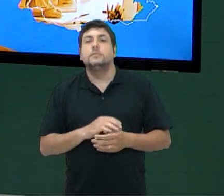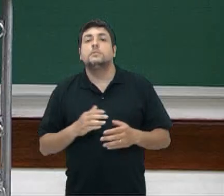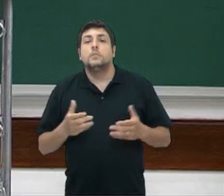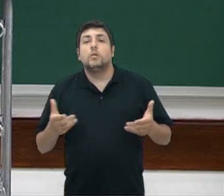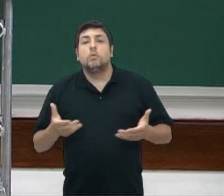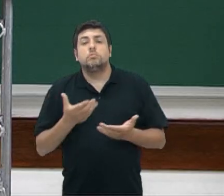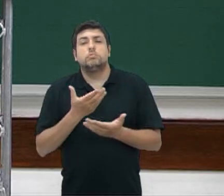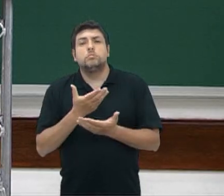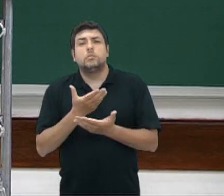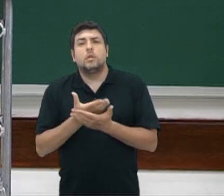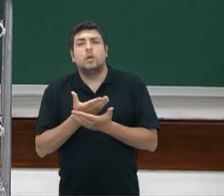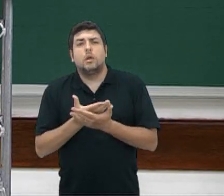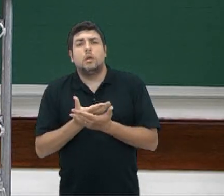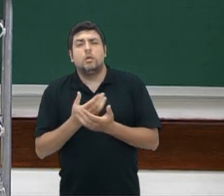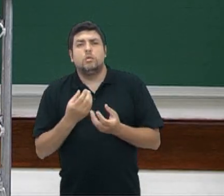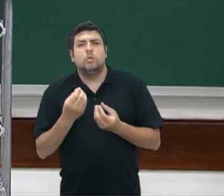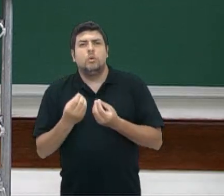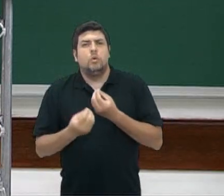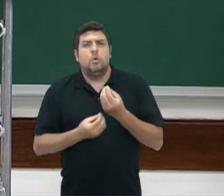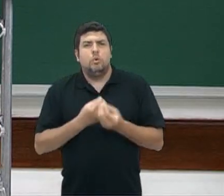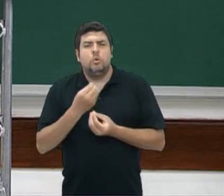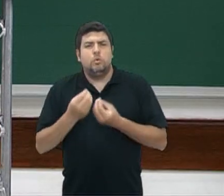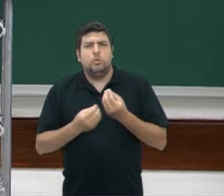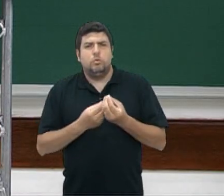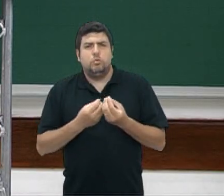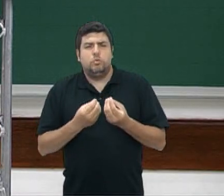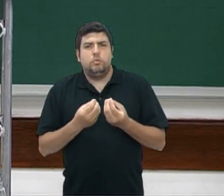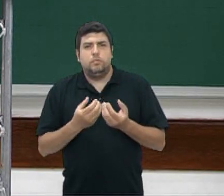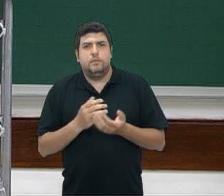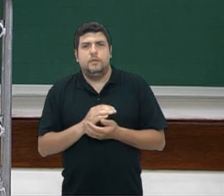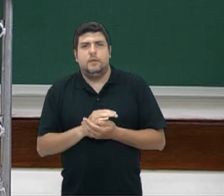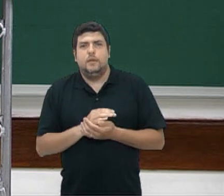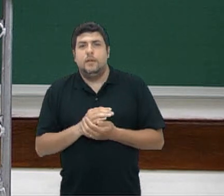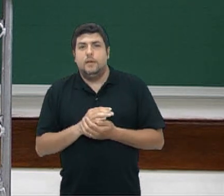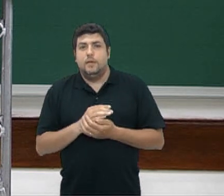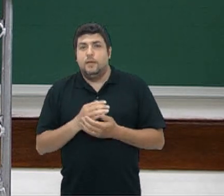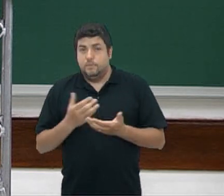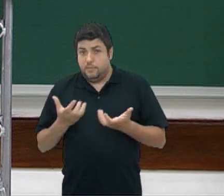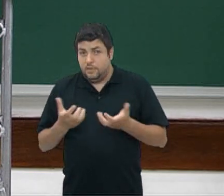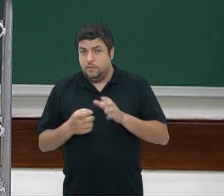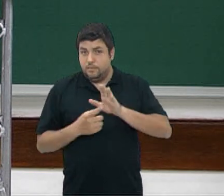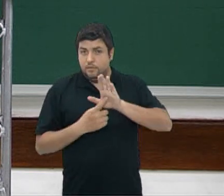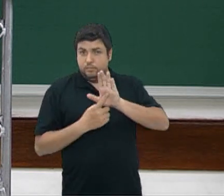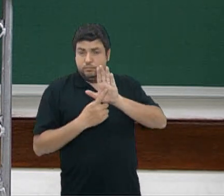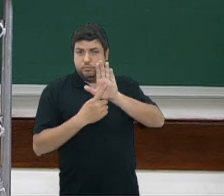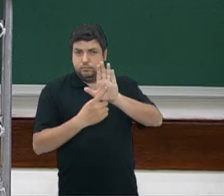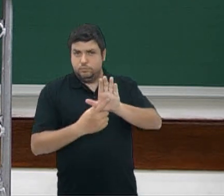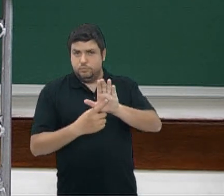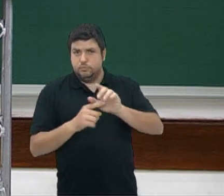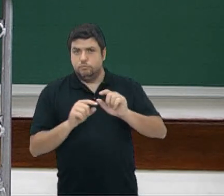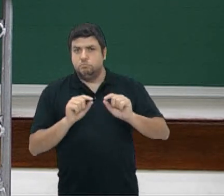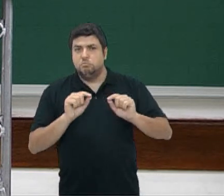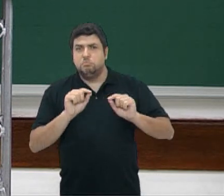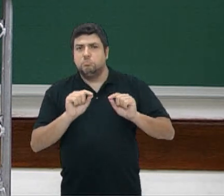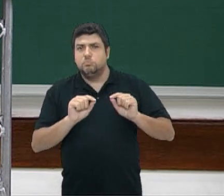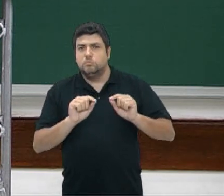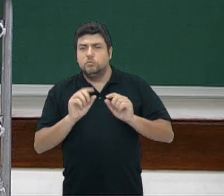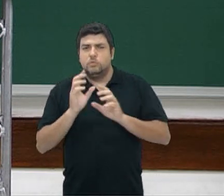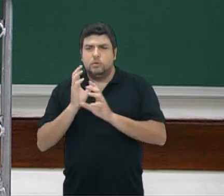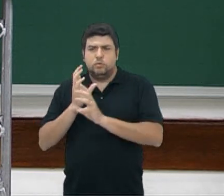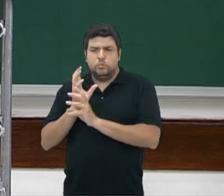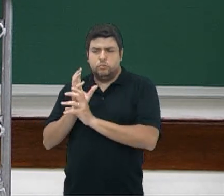o que temos aqui como referência, então eu quis trazer para vocês ali um pouco dessa tomada que temos ali dentro